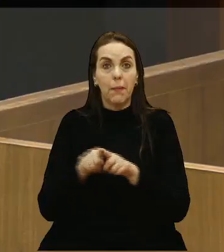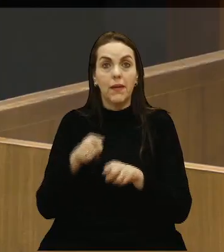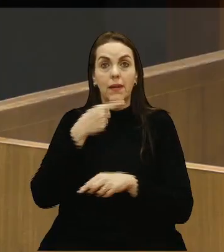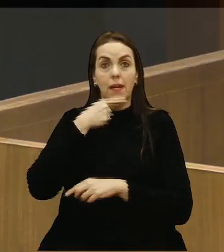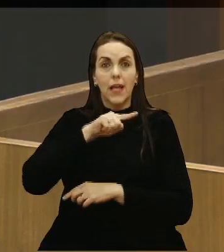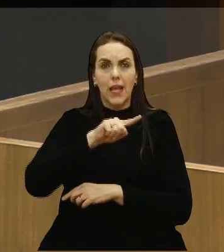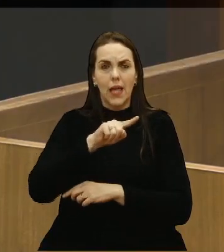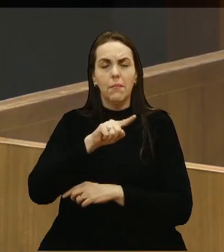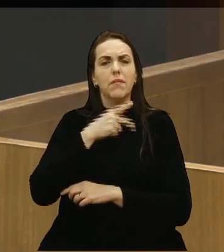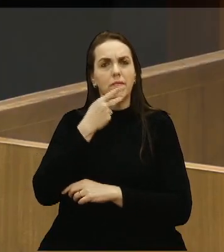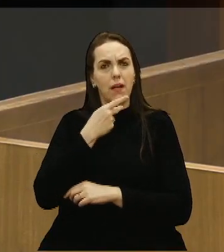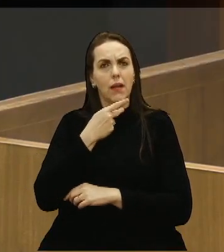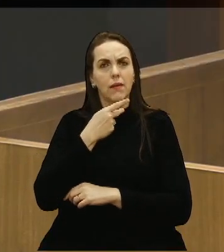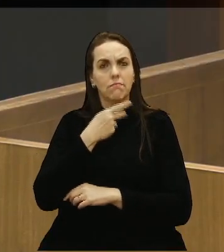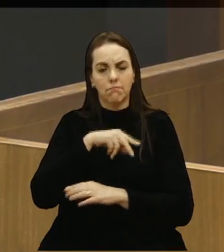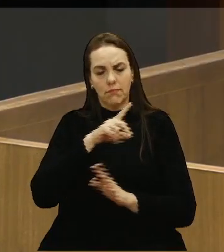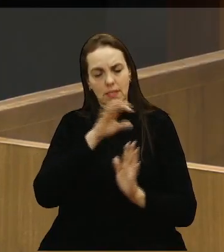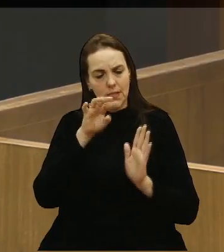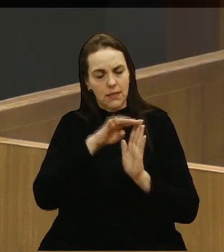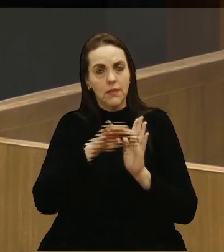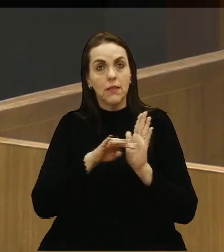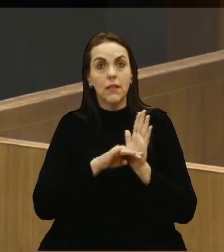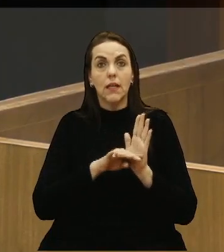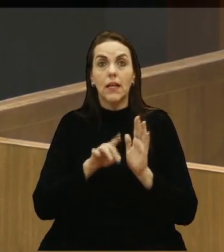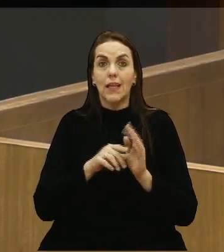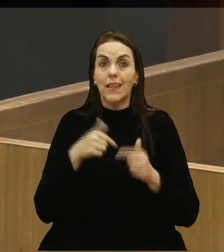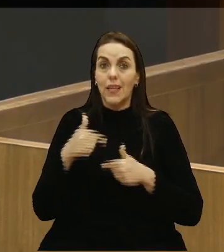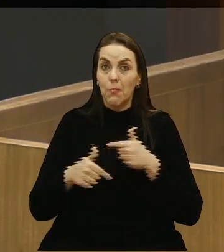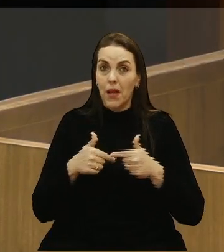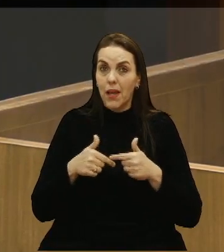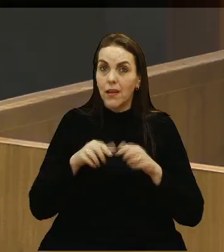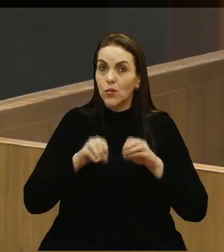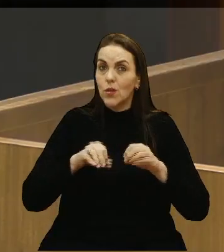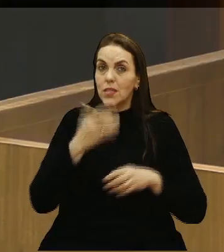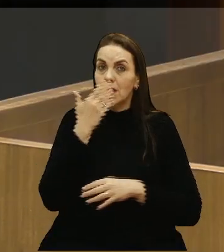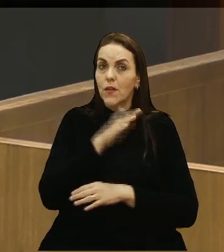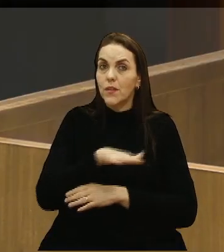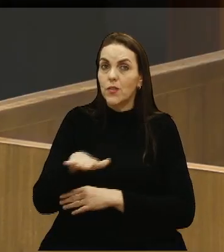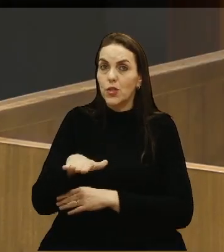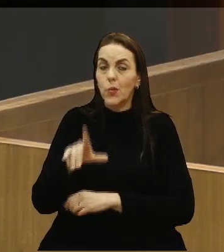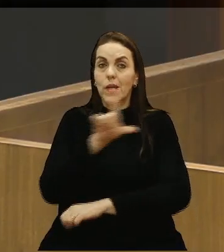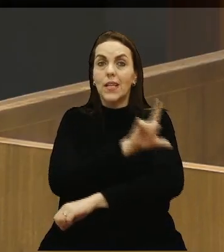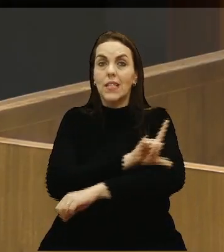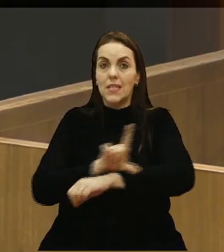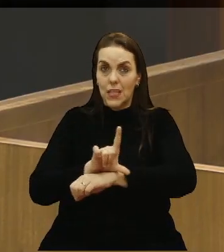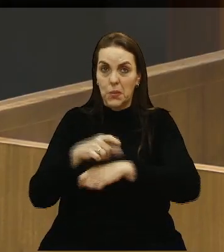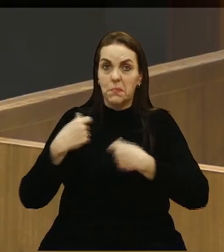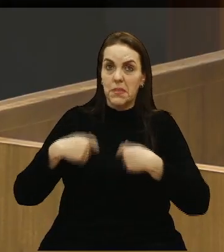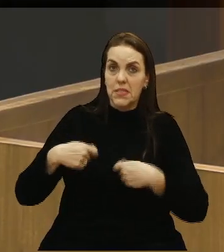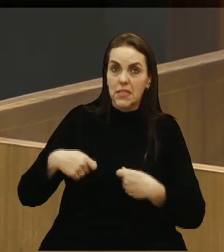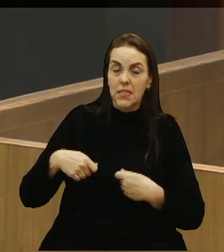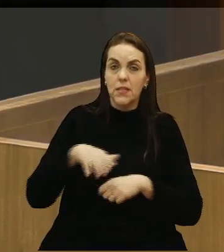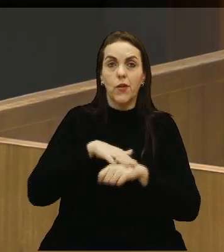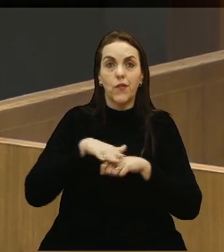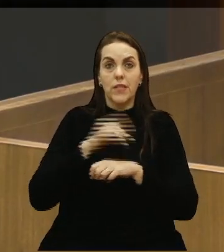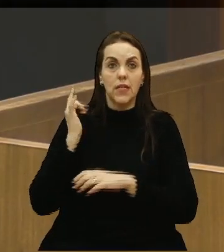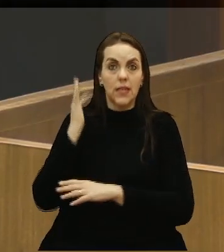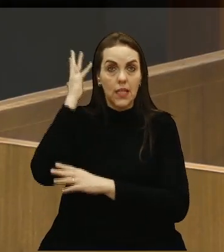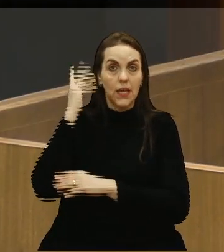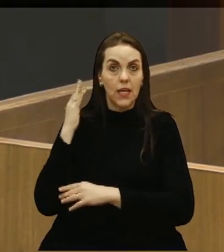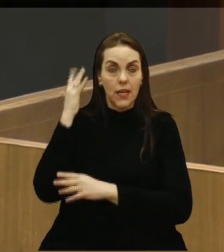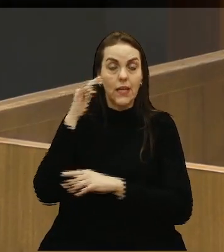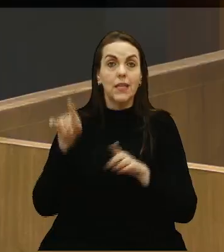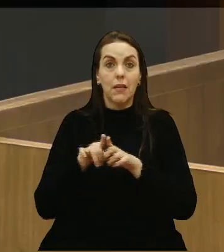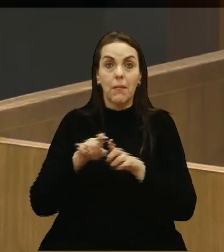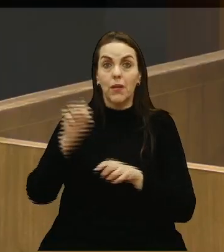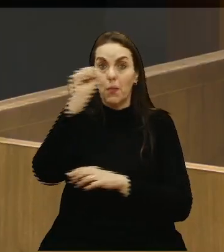quem pode atuar na educação infantil, né? São as licenciaturas, falava com a vereadora Daiane Mello, que teremos aí no